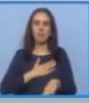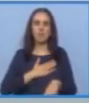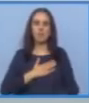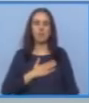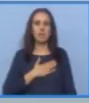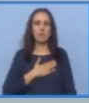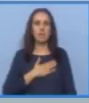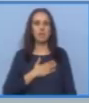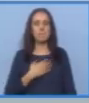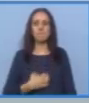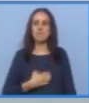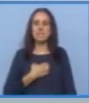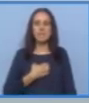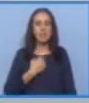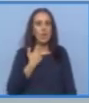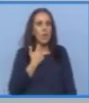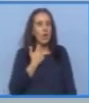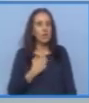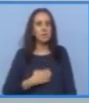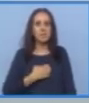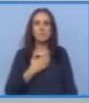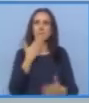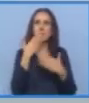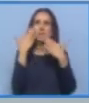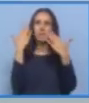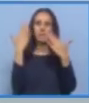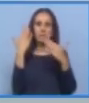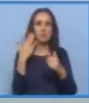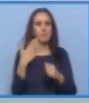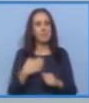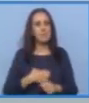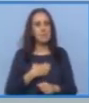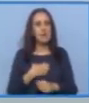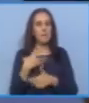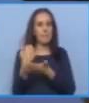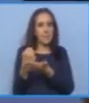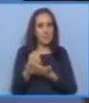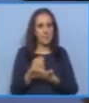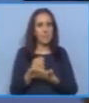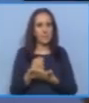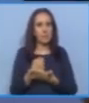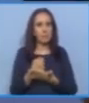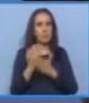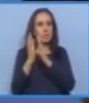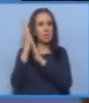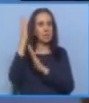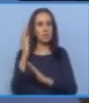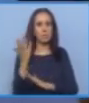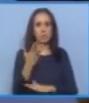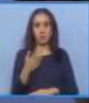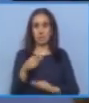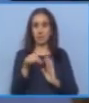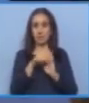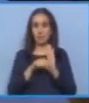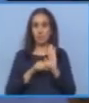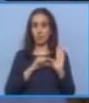é nos sentirmos pequeninos, sentirmos agradecidos, sentirmos apoiados. Esse é um dos momentos da ordenação, não é? É,